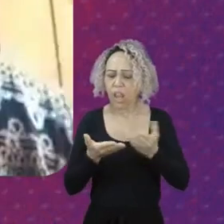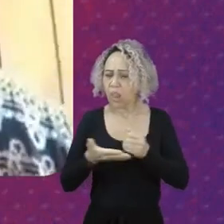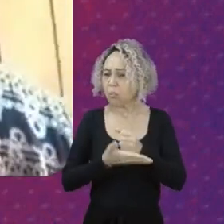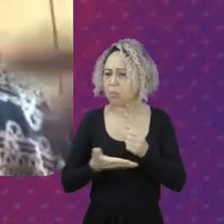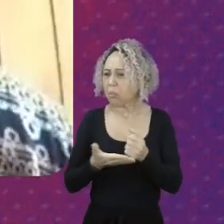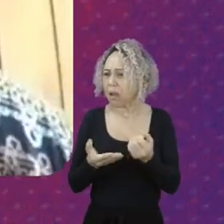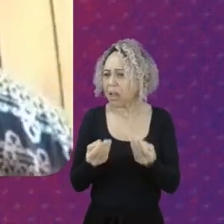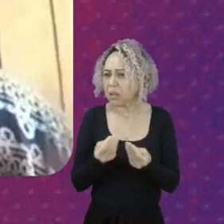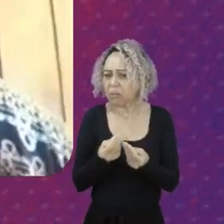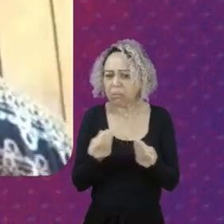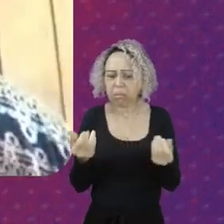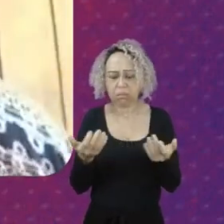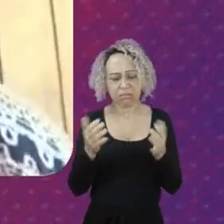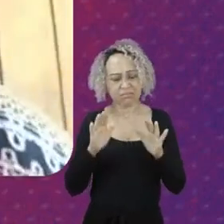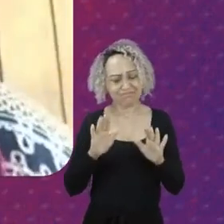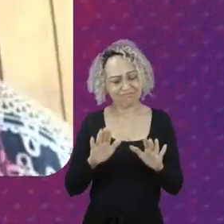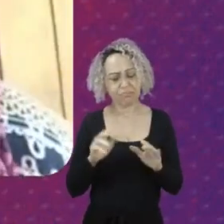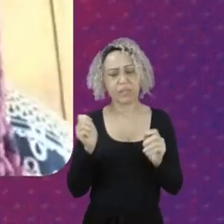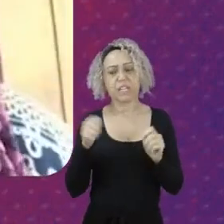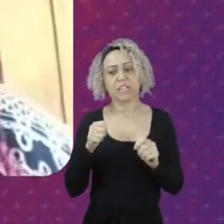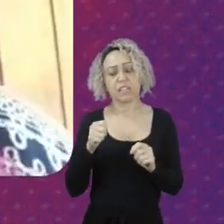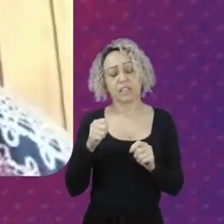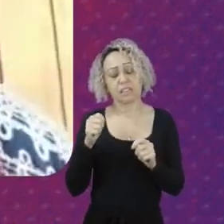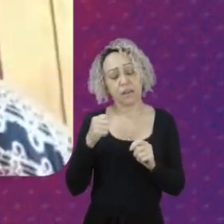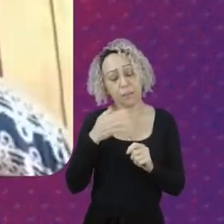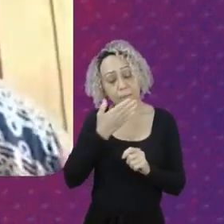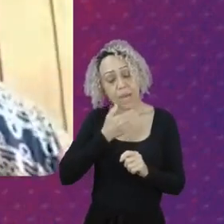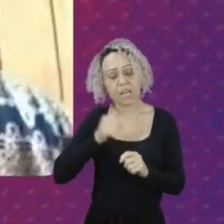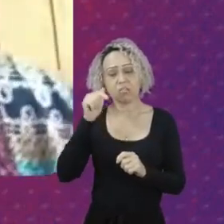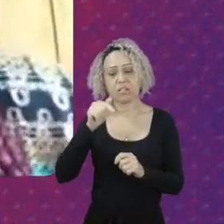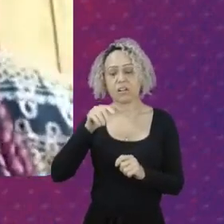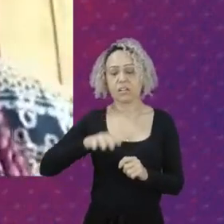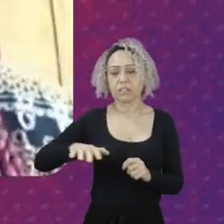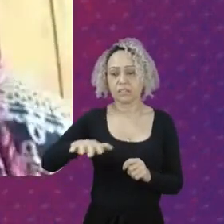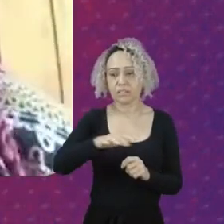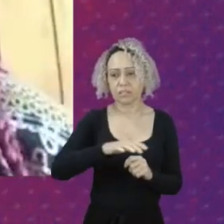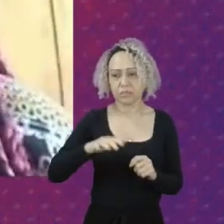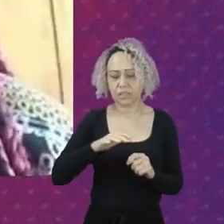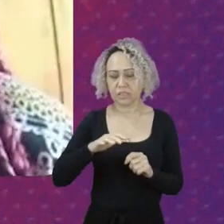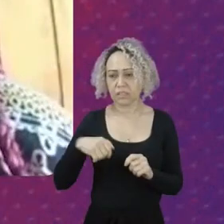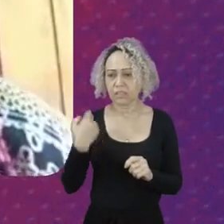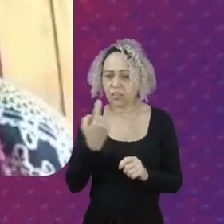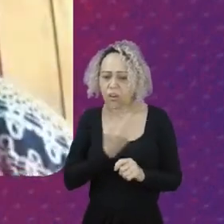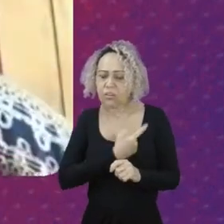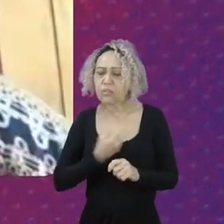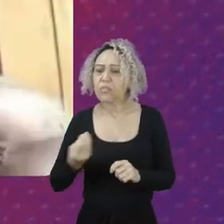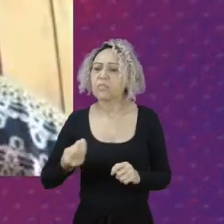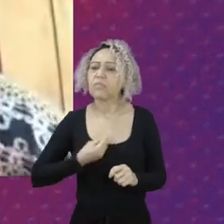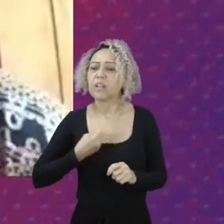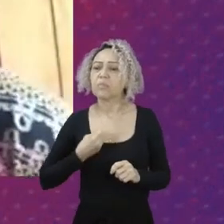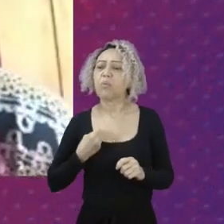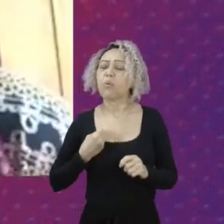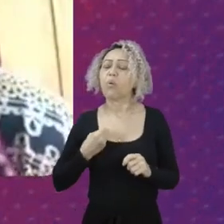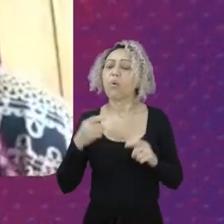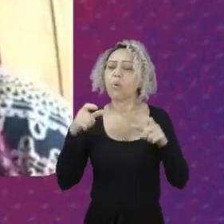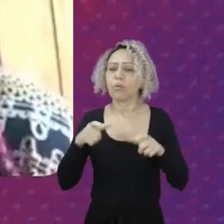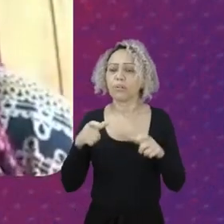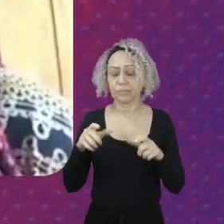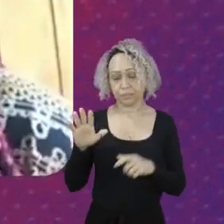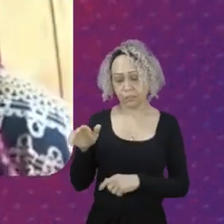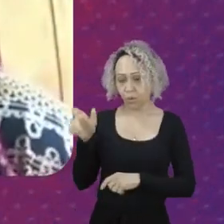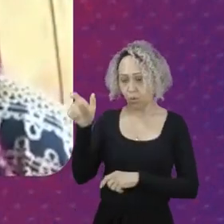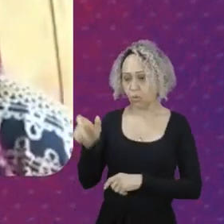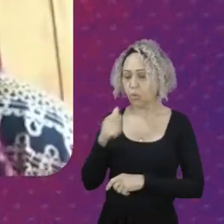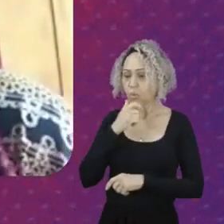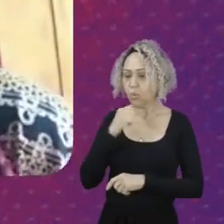ainda precisa ser melhor nesses espaços. A gente vive numa contradição, como diz Rafael